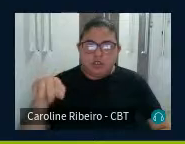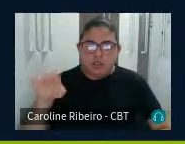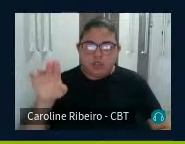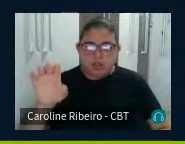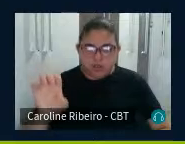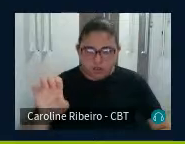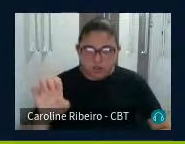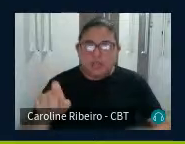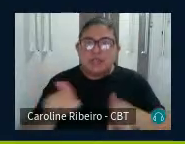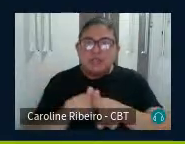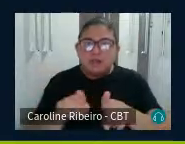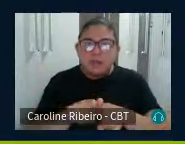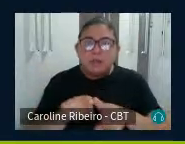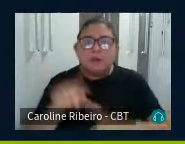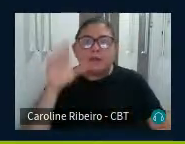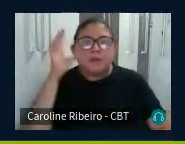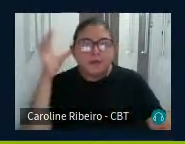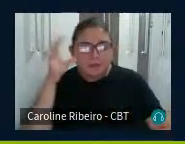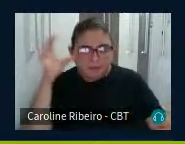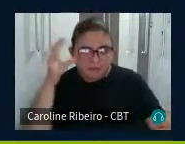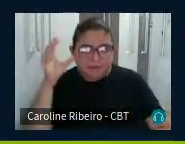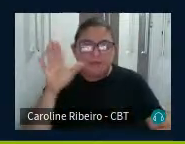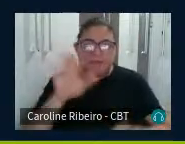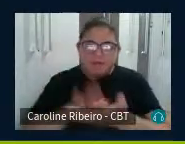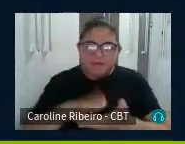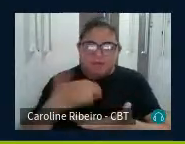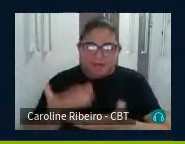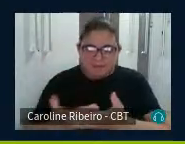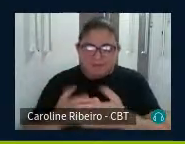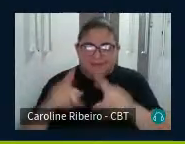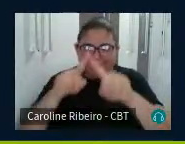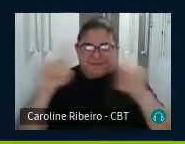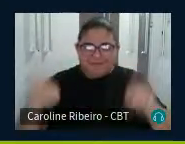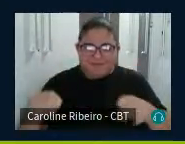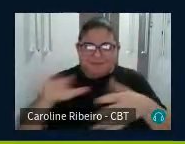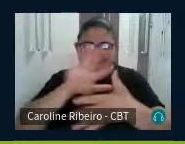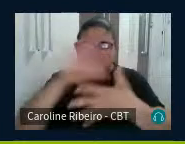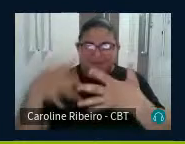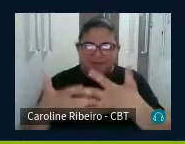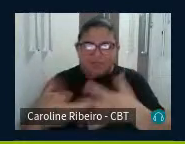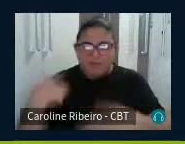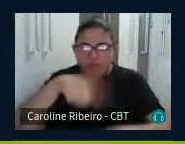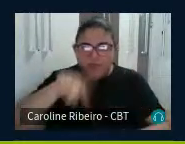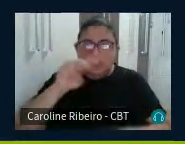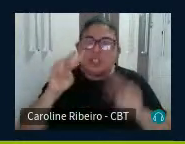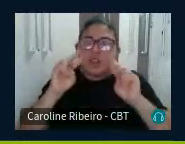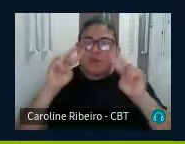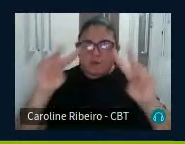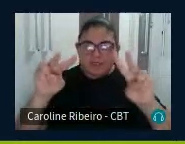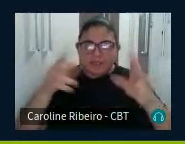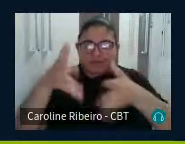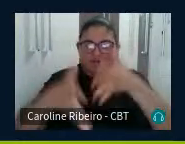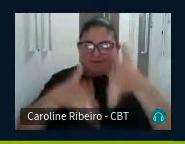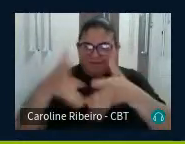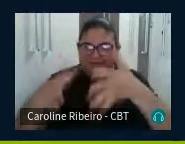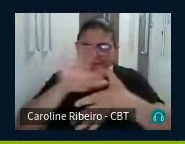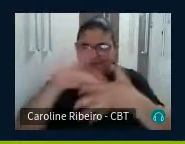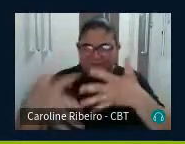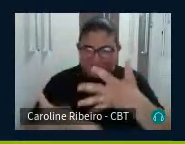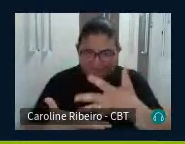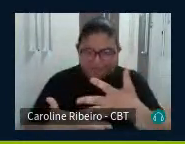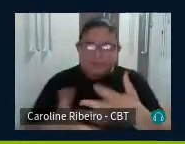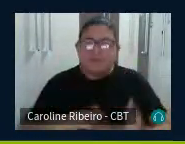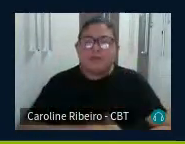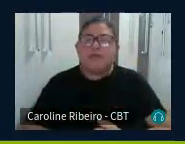E Caroline, a intérprete de Libras, que está ali na tela, onde vocês podem estar vendo ali, que está